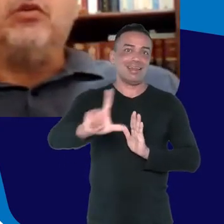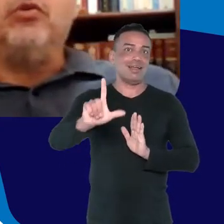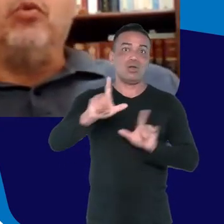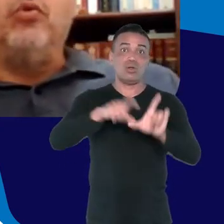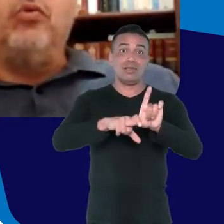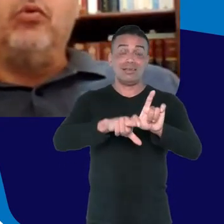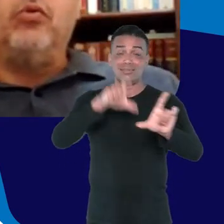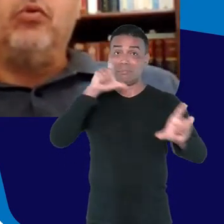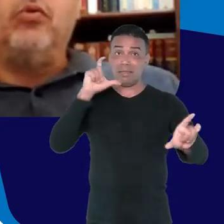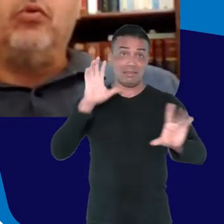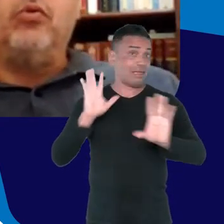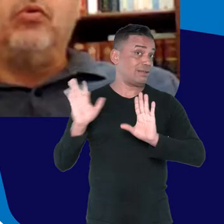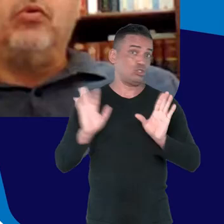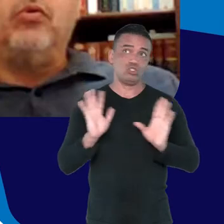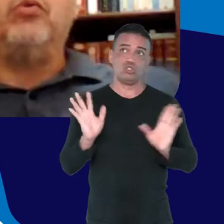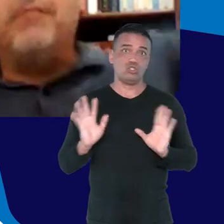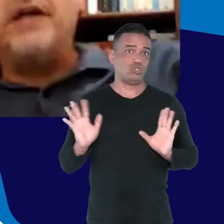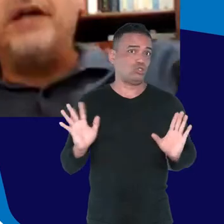Independente do